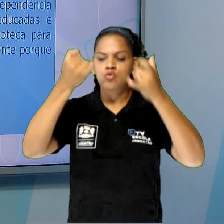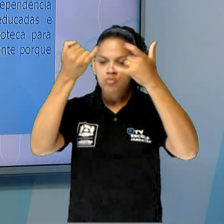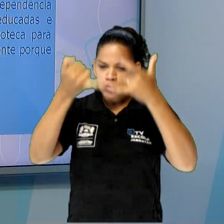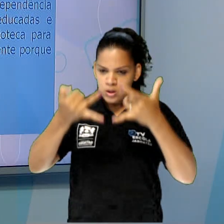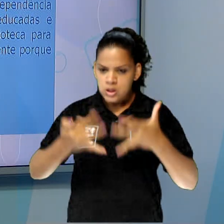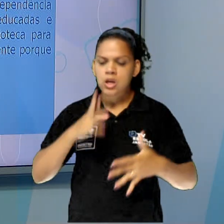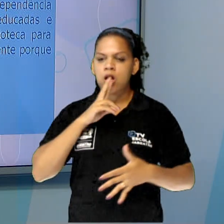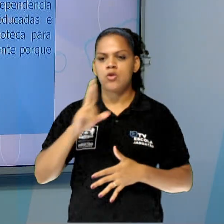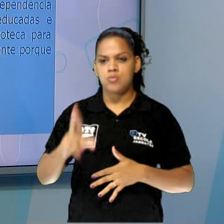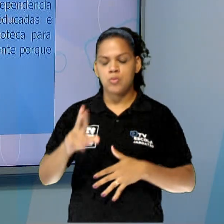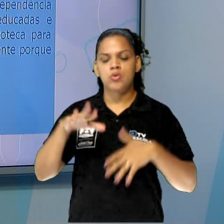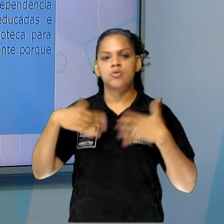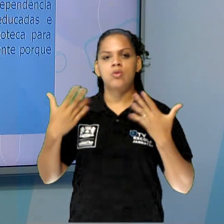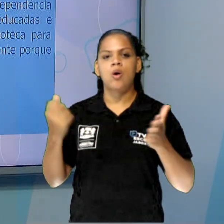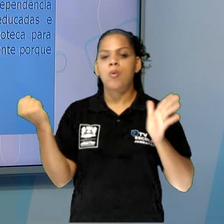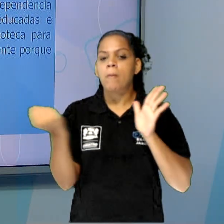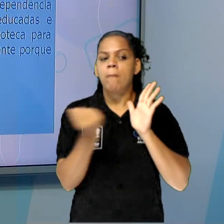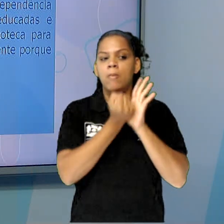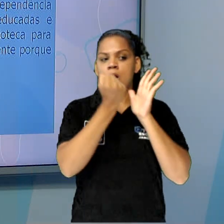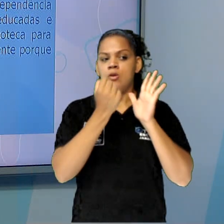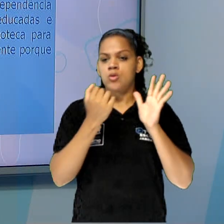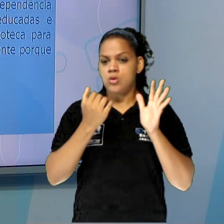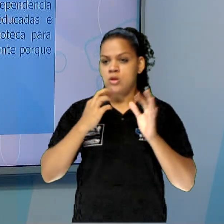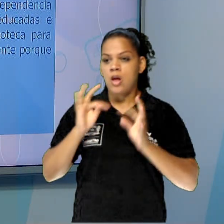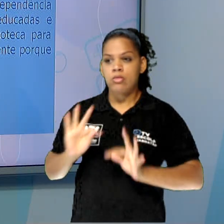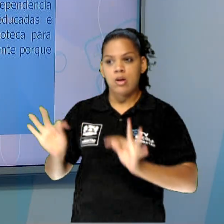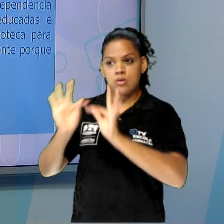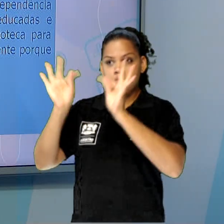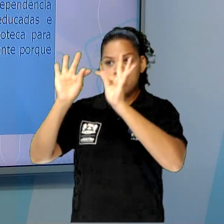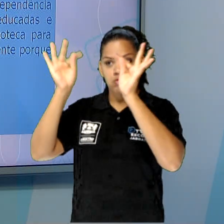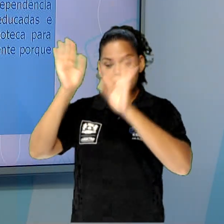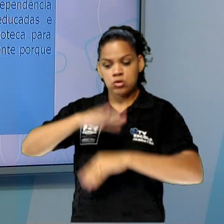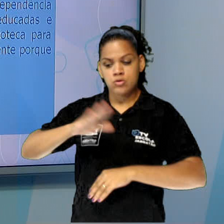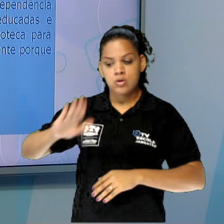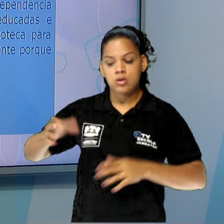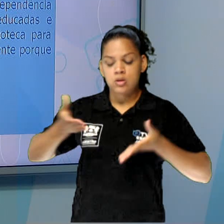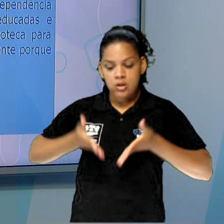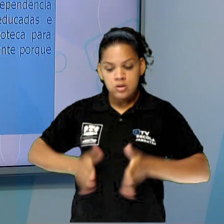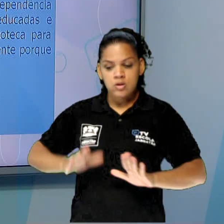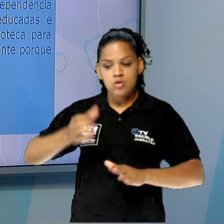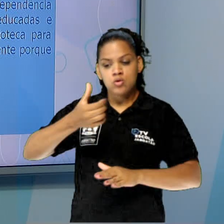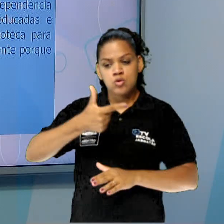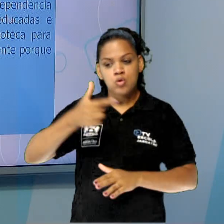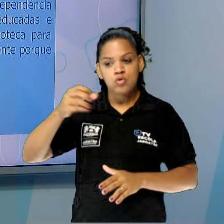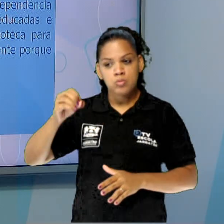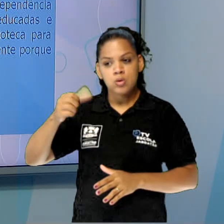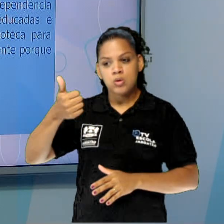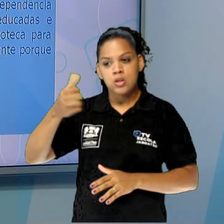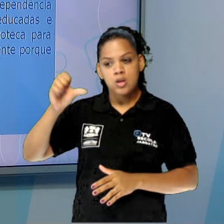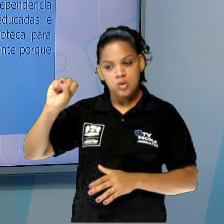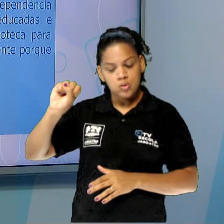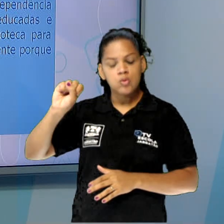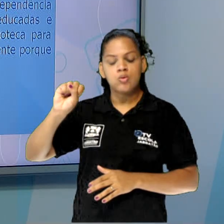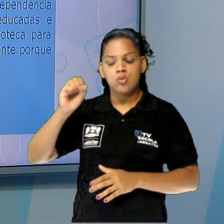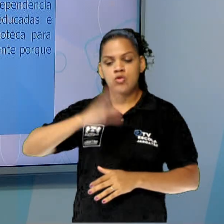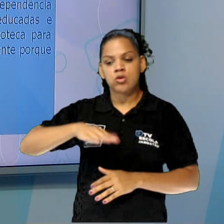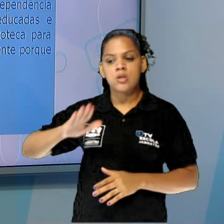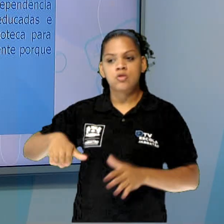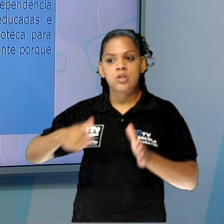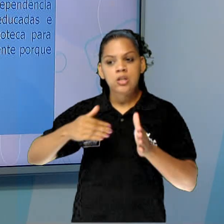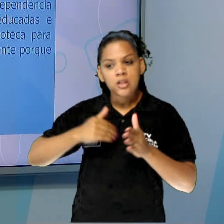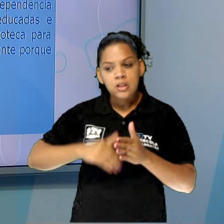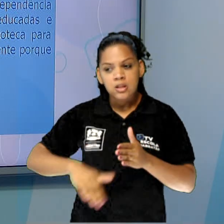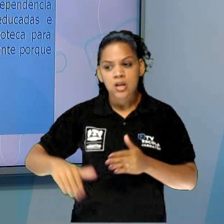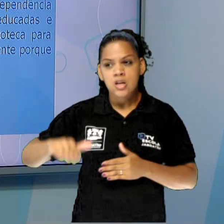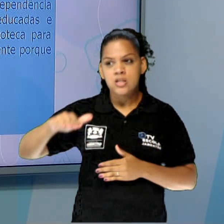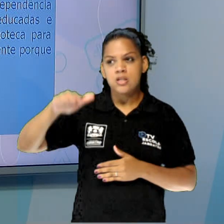impacto da tecnologia nas crianças, nascida em 2018. As crianças que nasceram no início dos anos 90